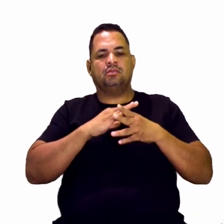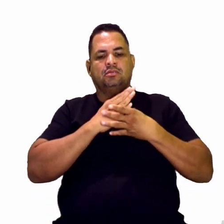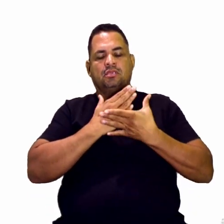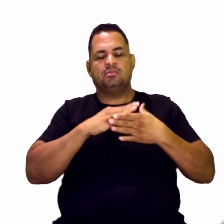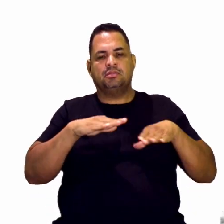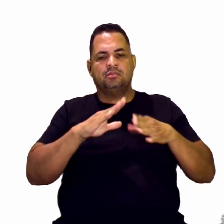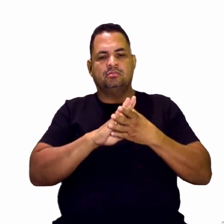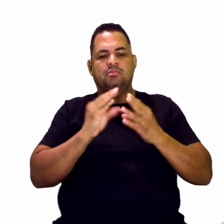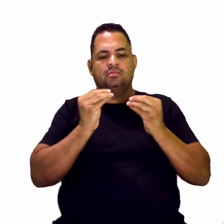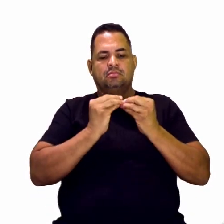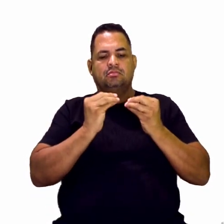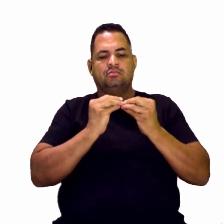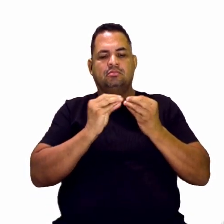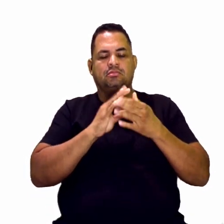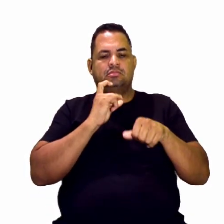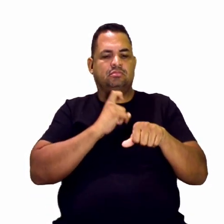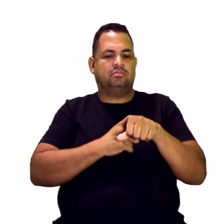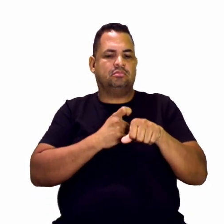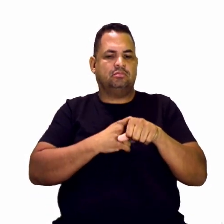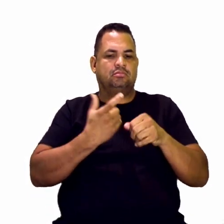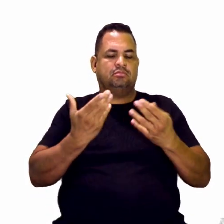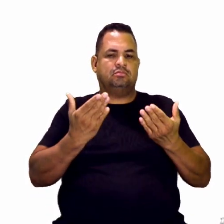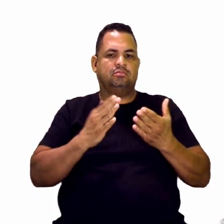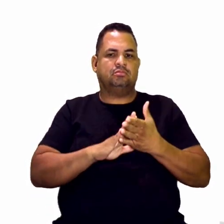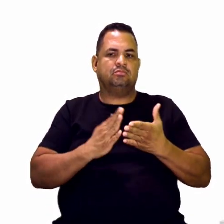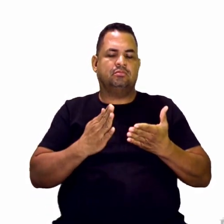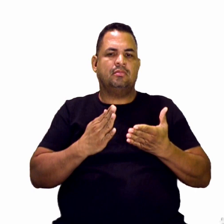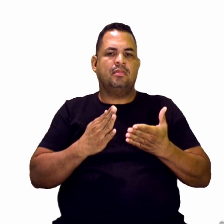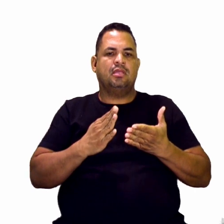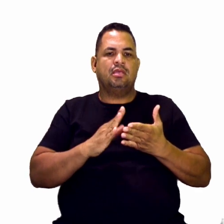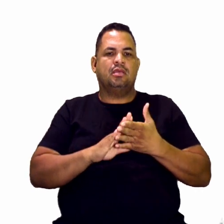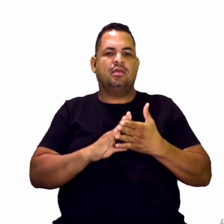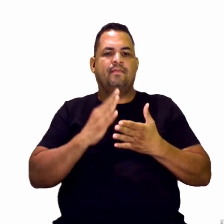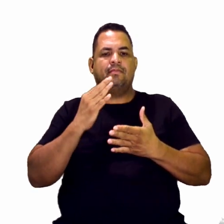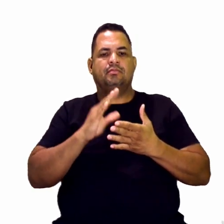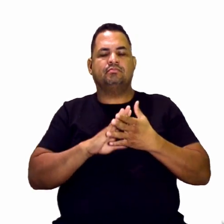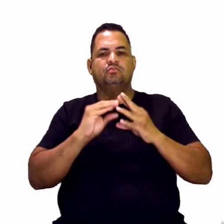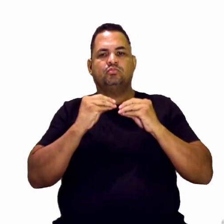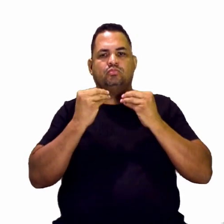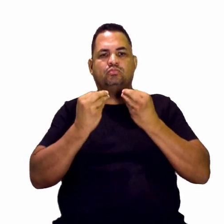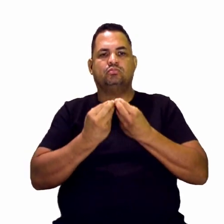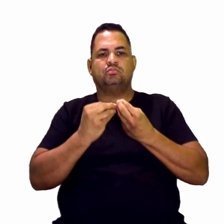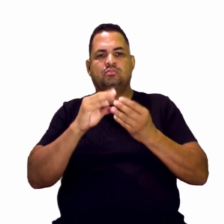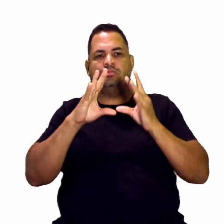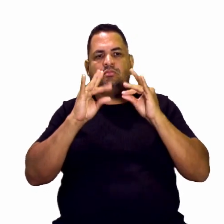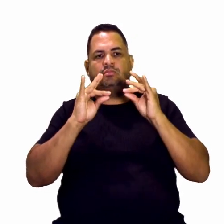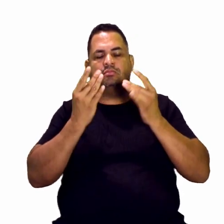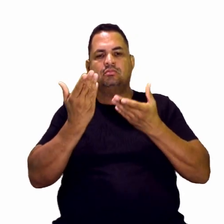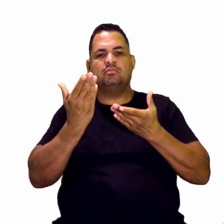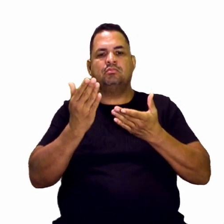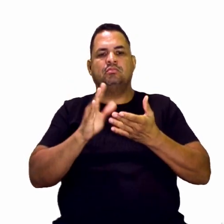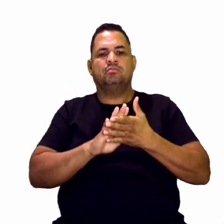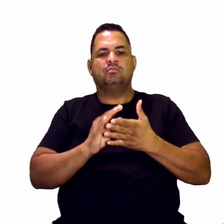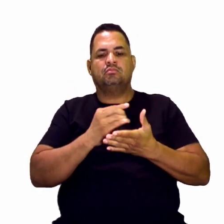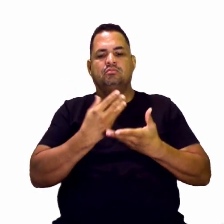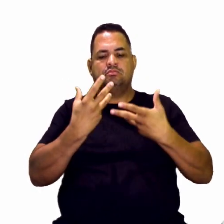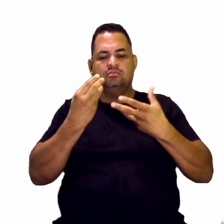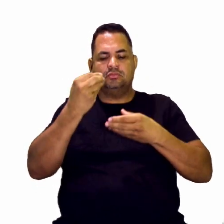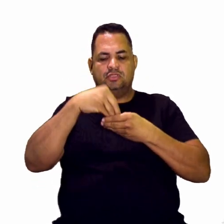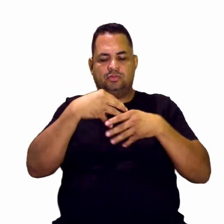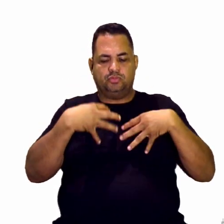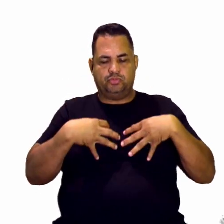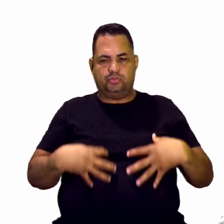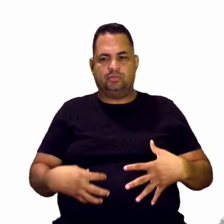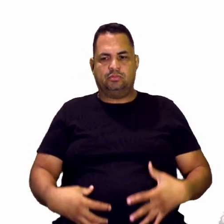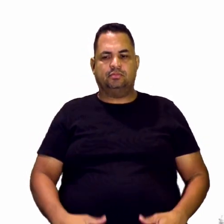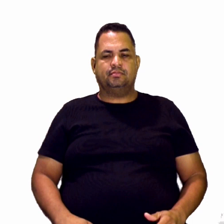mais sólidas, e a pinocitose vai tentar neutralizar substâncias líquidas que estão no organismo,